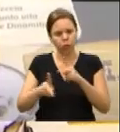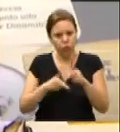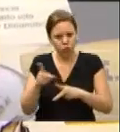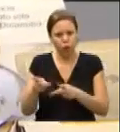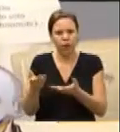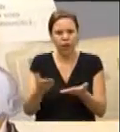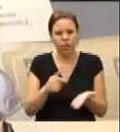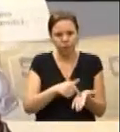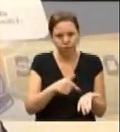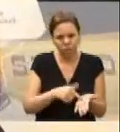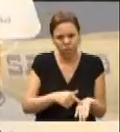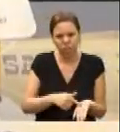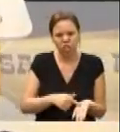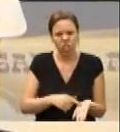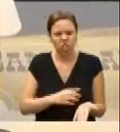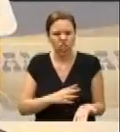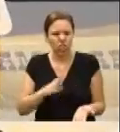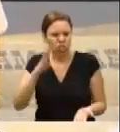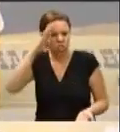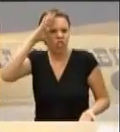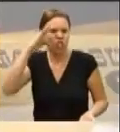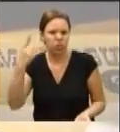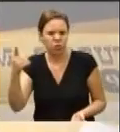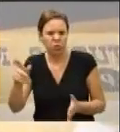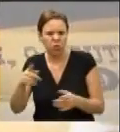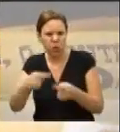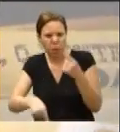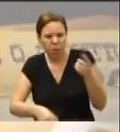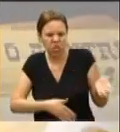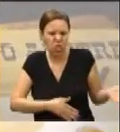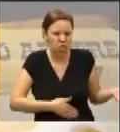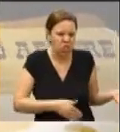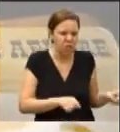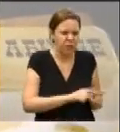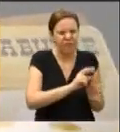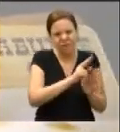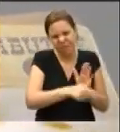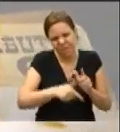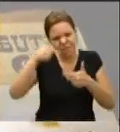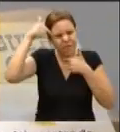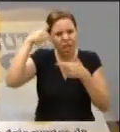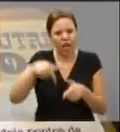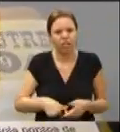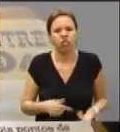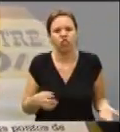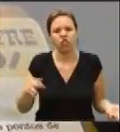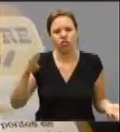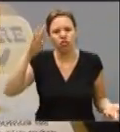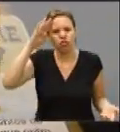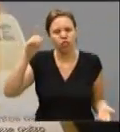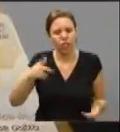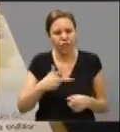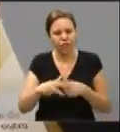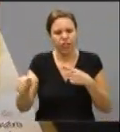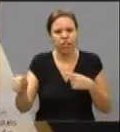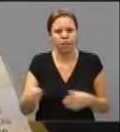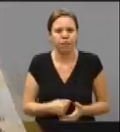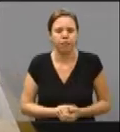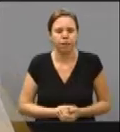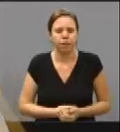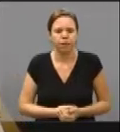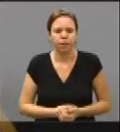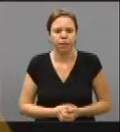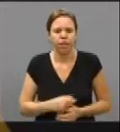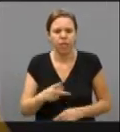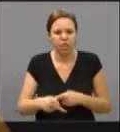tem um xerife, tem um fora da lei, tem outros personagens também, e o xerife ele tem que vencer